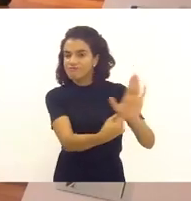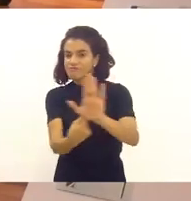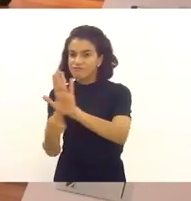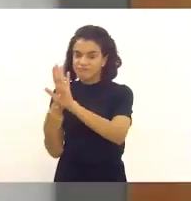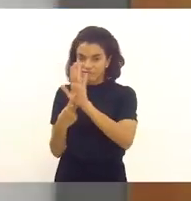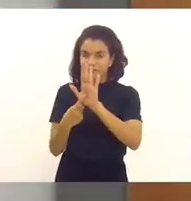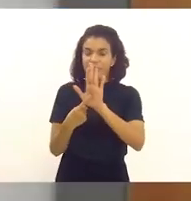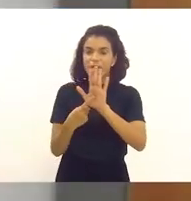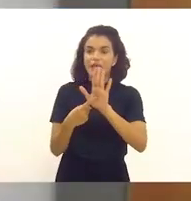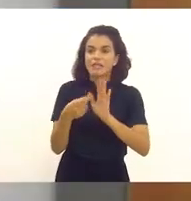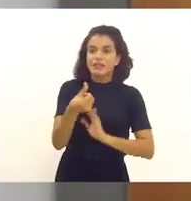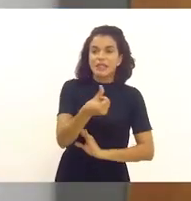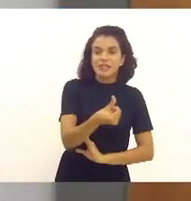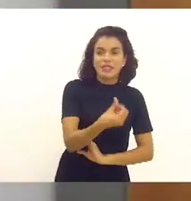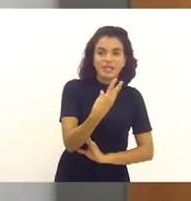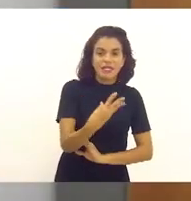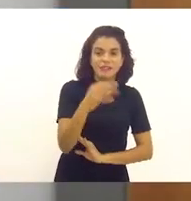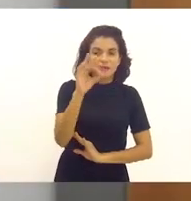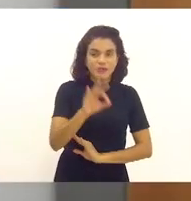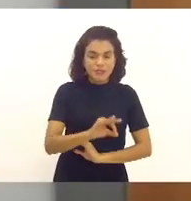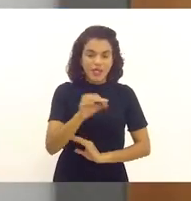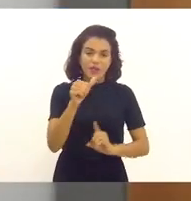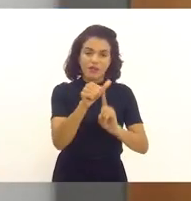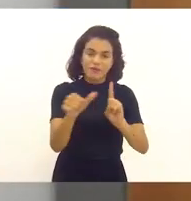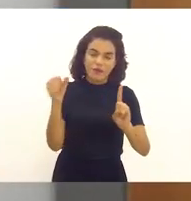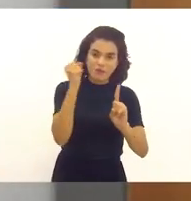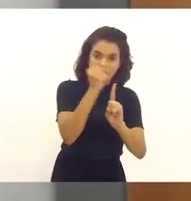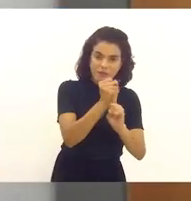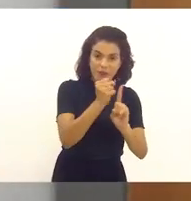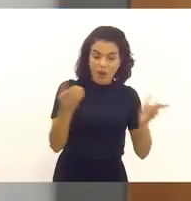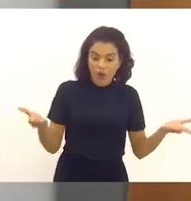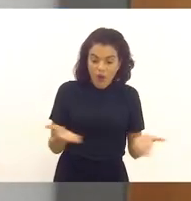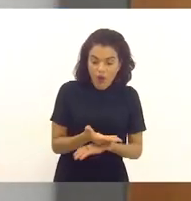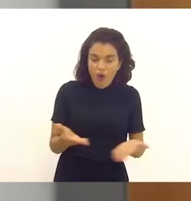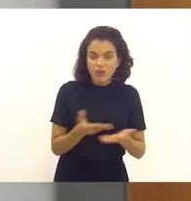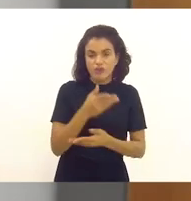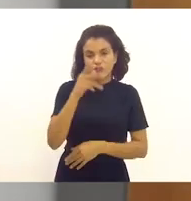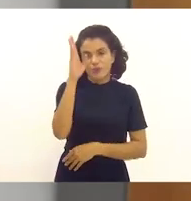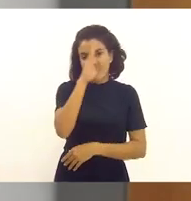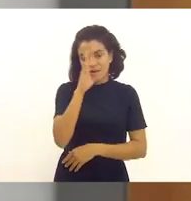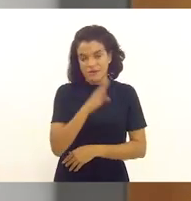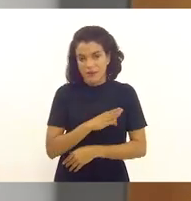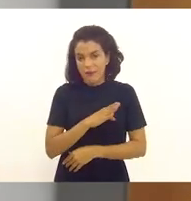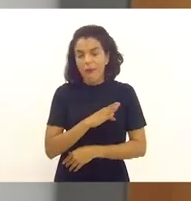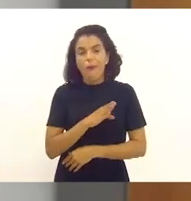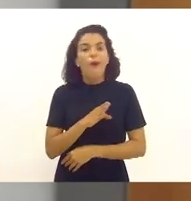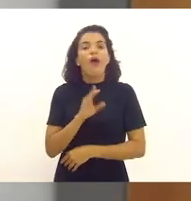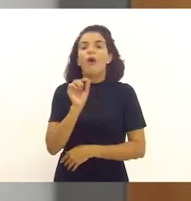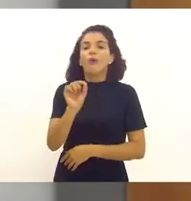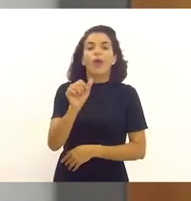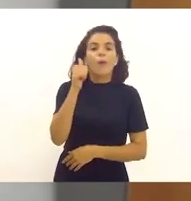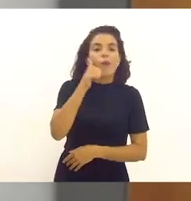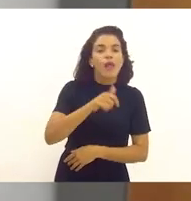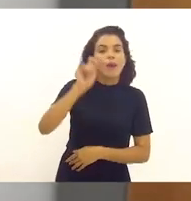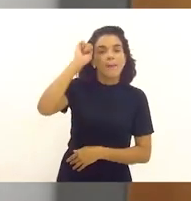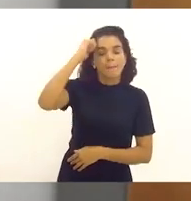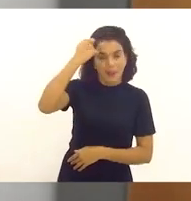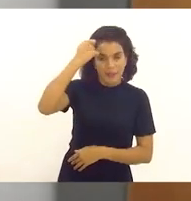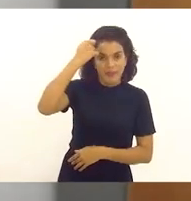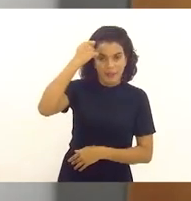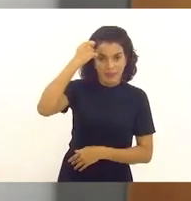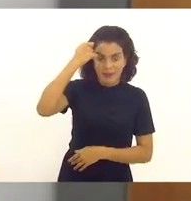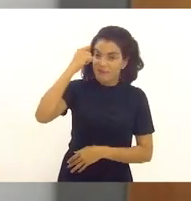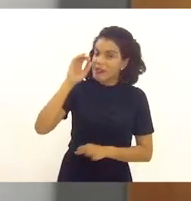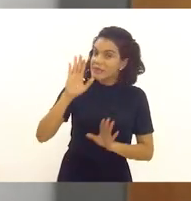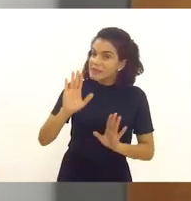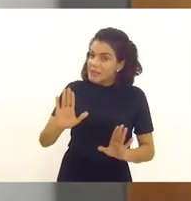é que 63% dos feminicídios que ocorrem hoje no nosso país Eles são de mulheres pretas Então